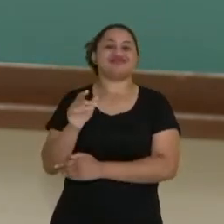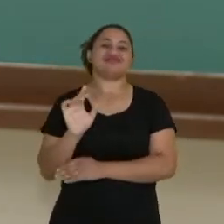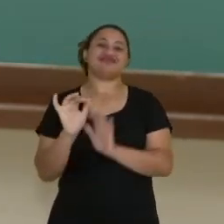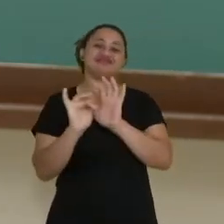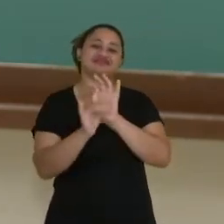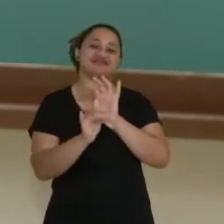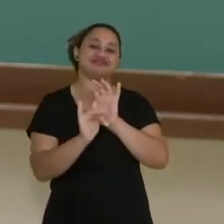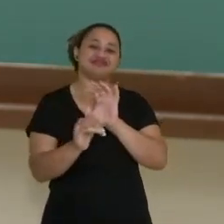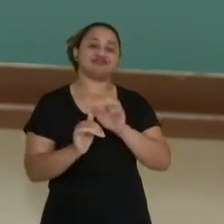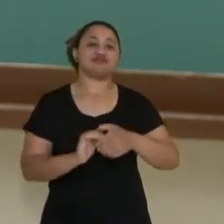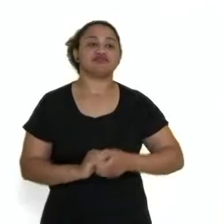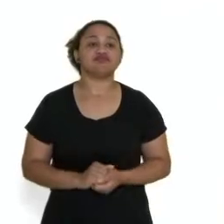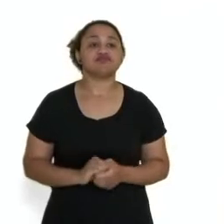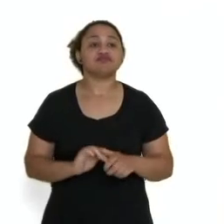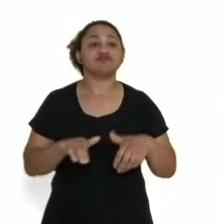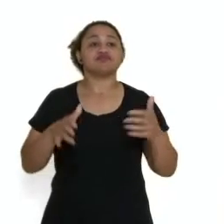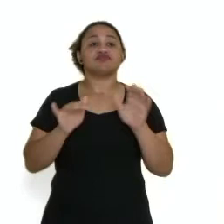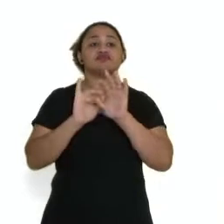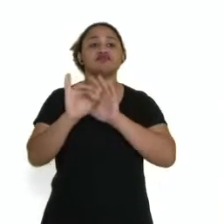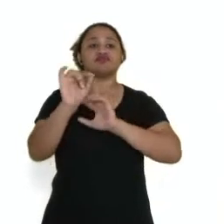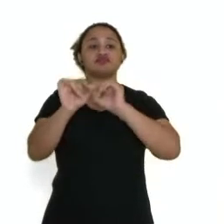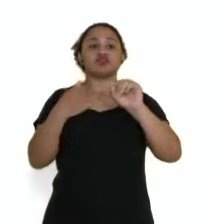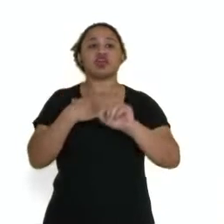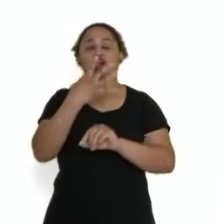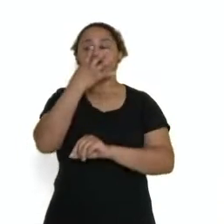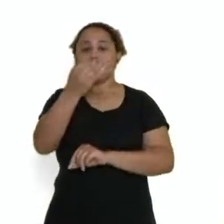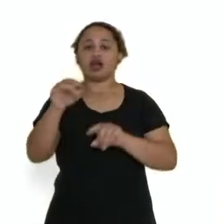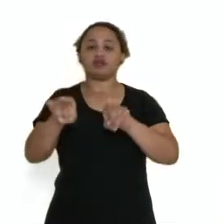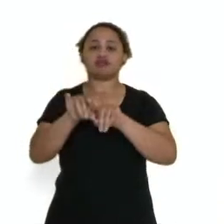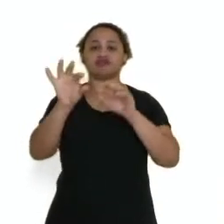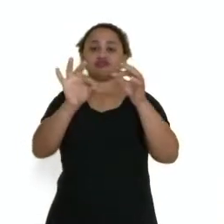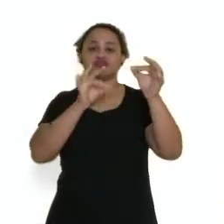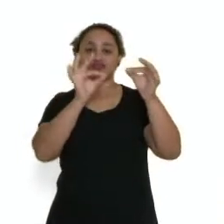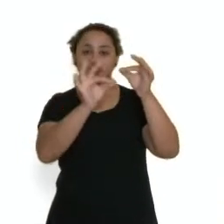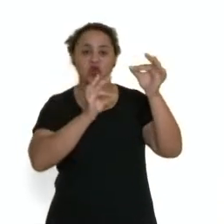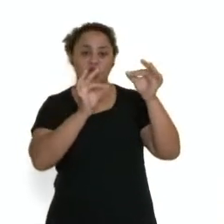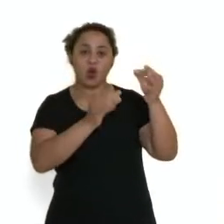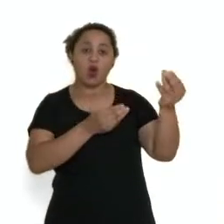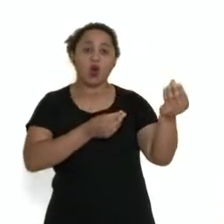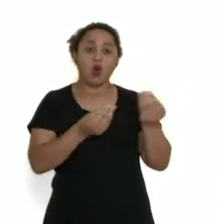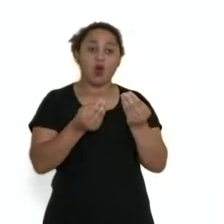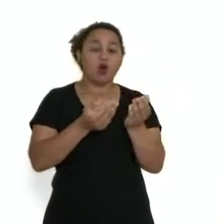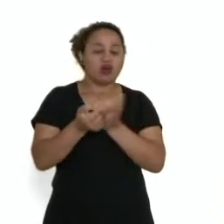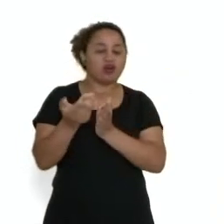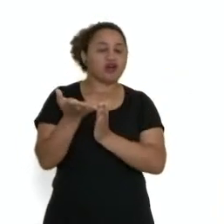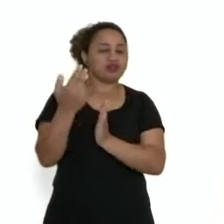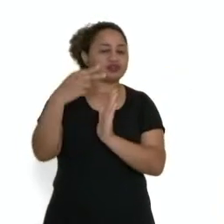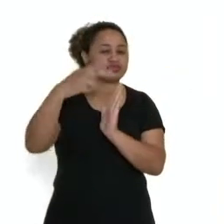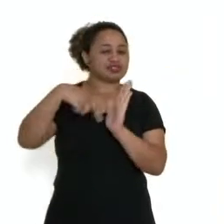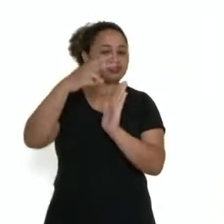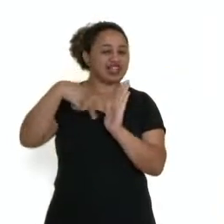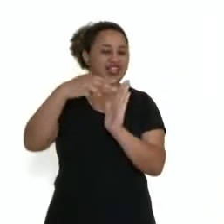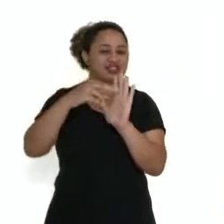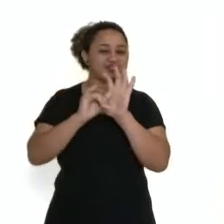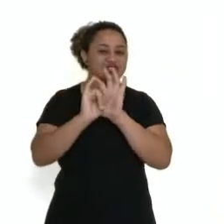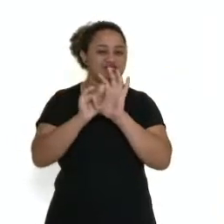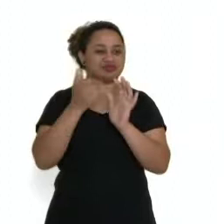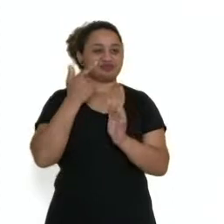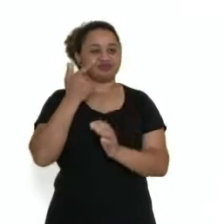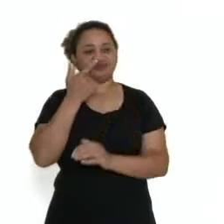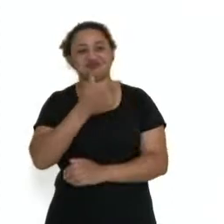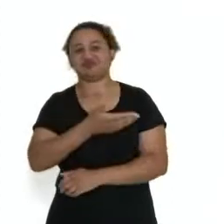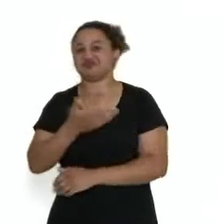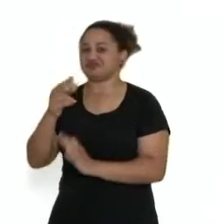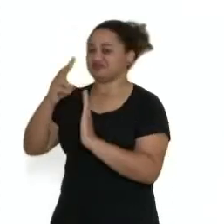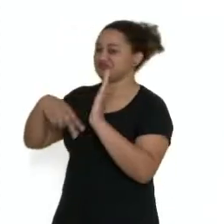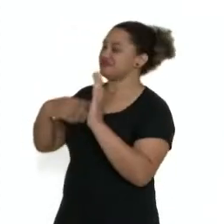então. A fábula A Raposa e as Uvas, começa da seguinte maneira, te convido para a leitura. De repente, a